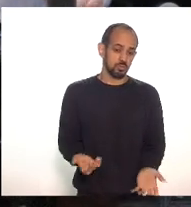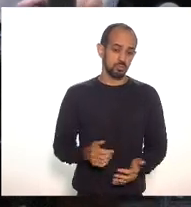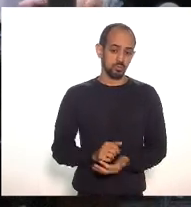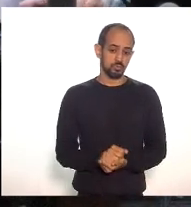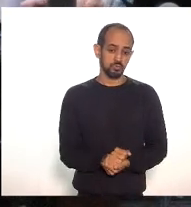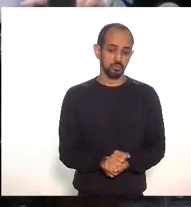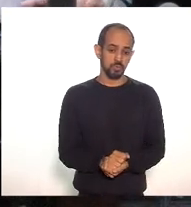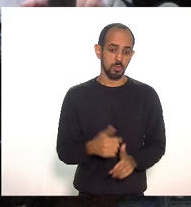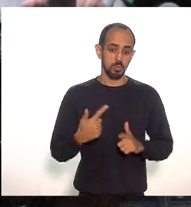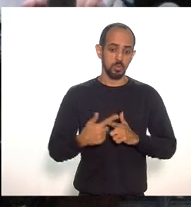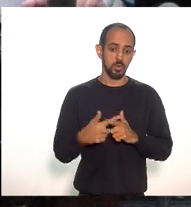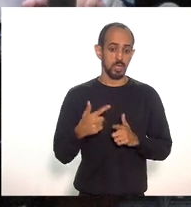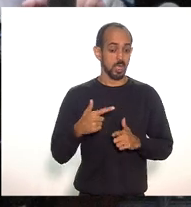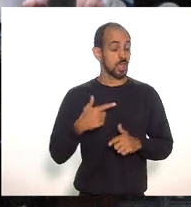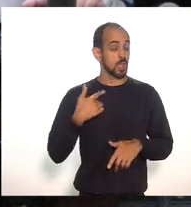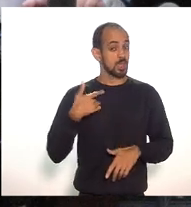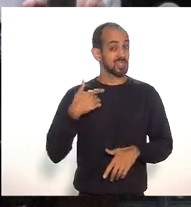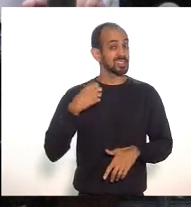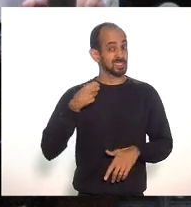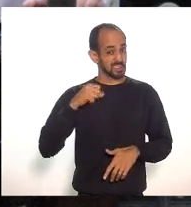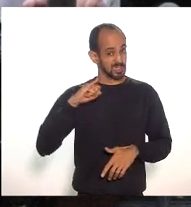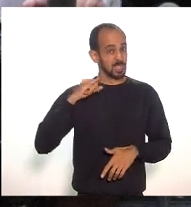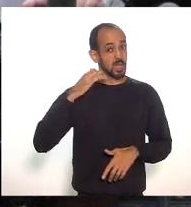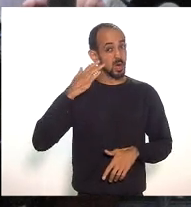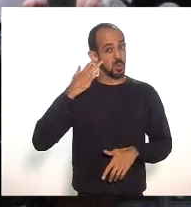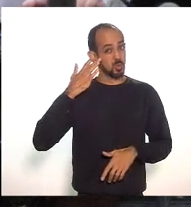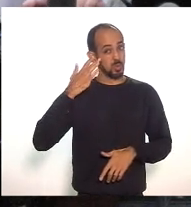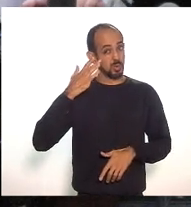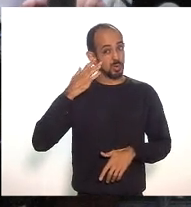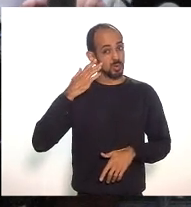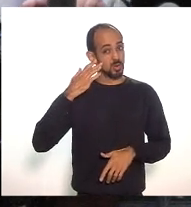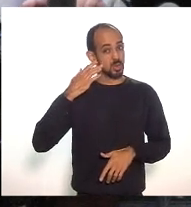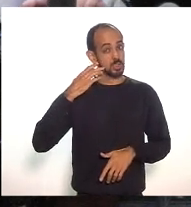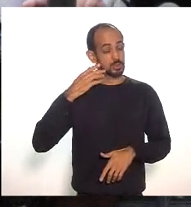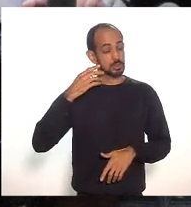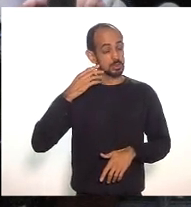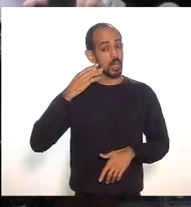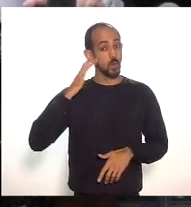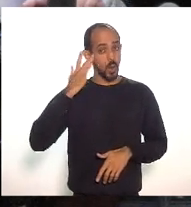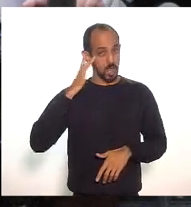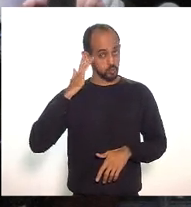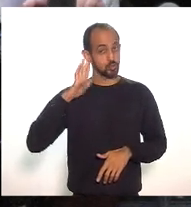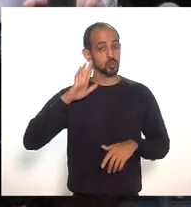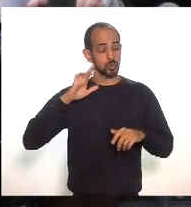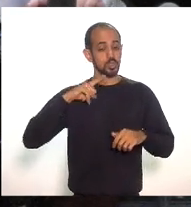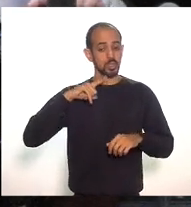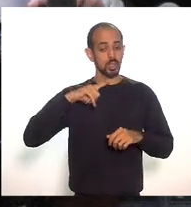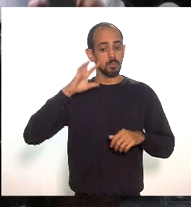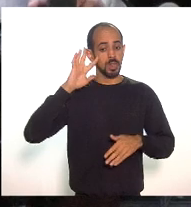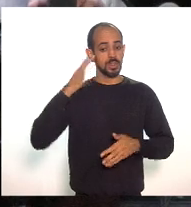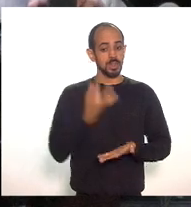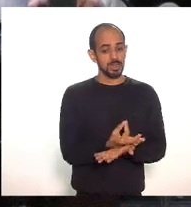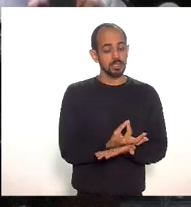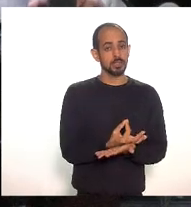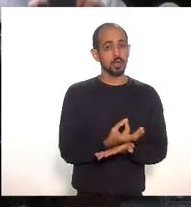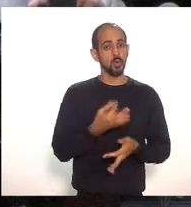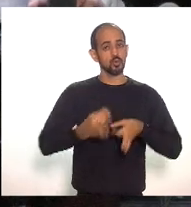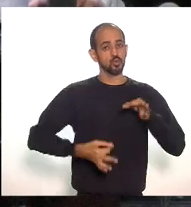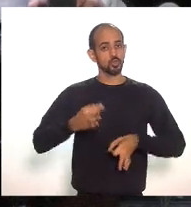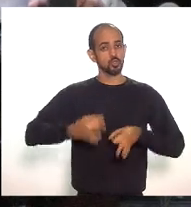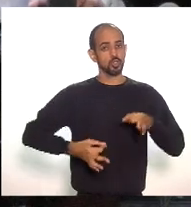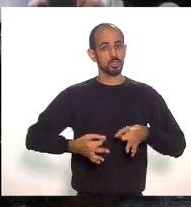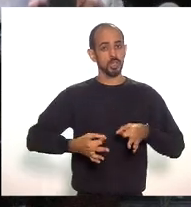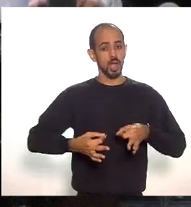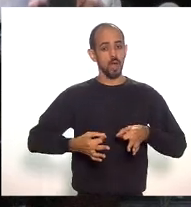Salvo engano salvo melhor juízo existe uma decisão judicial que diz que esse benefício é para